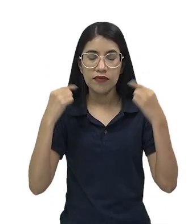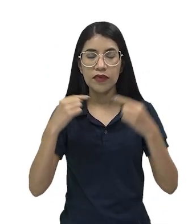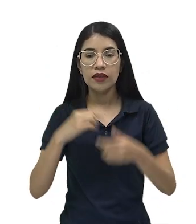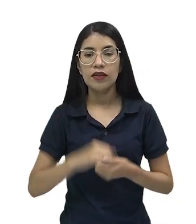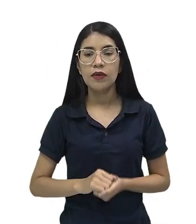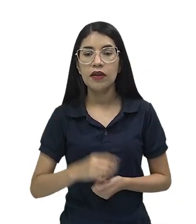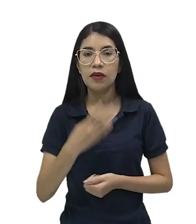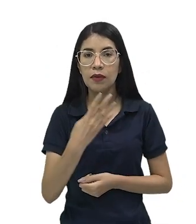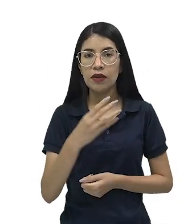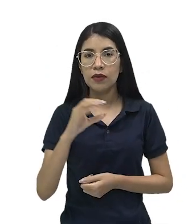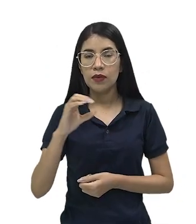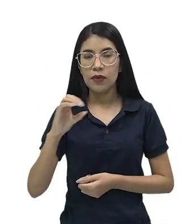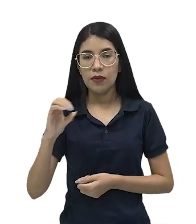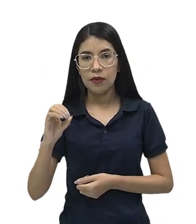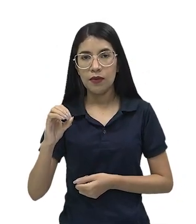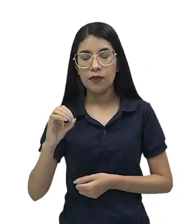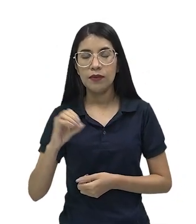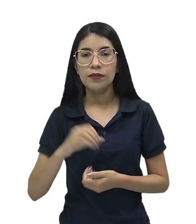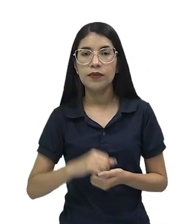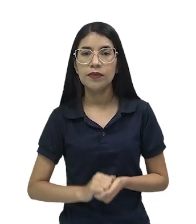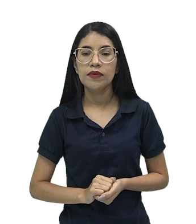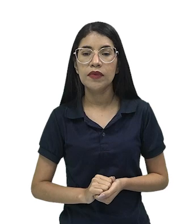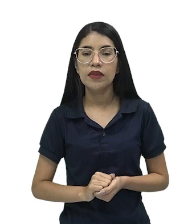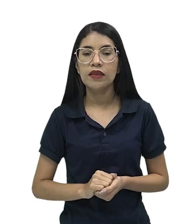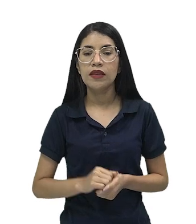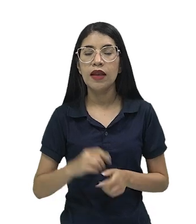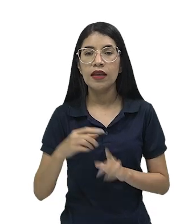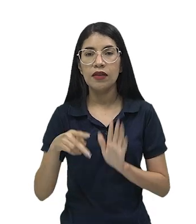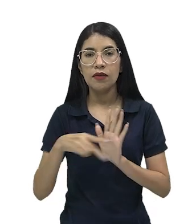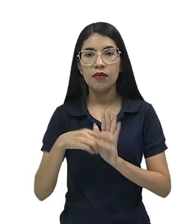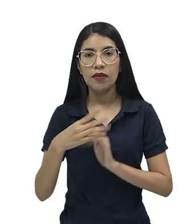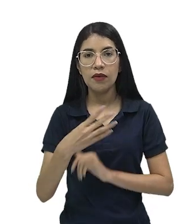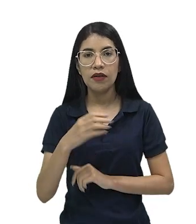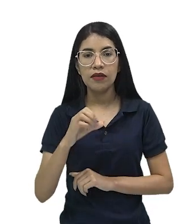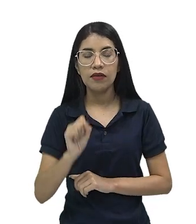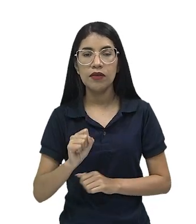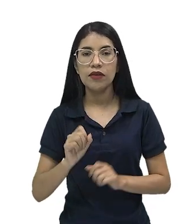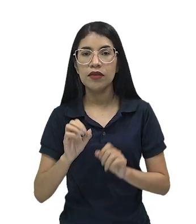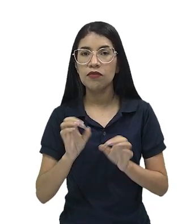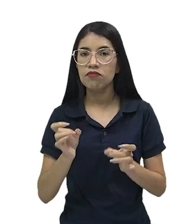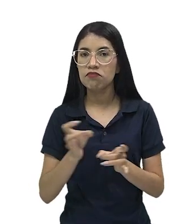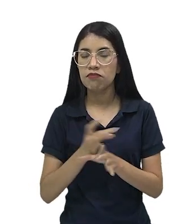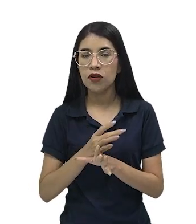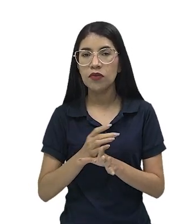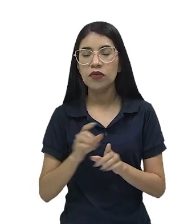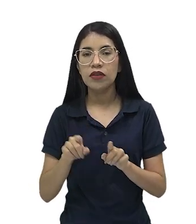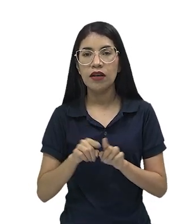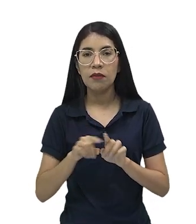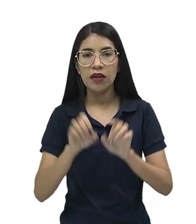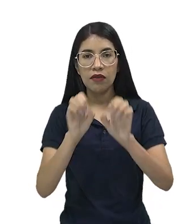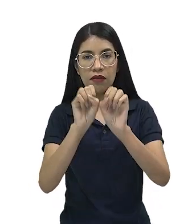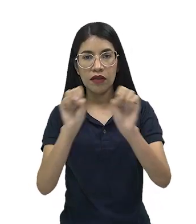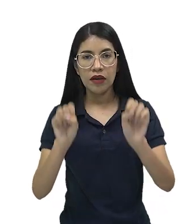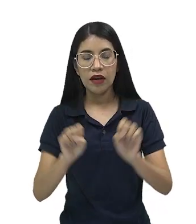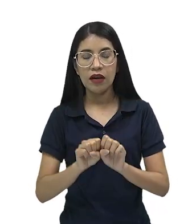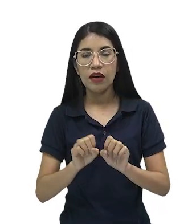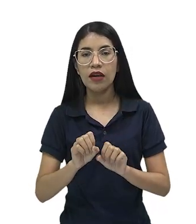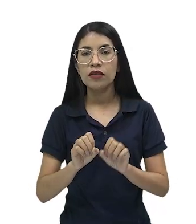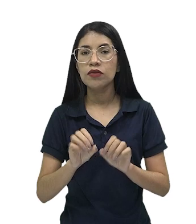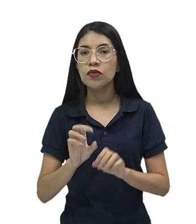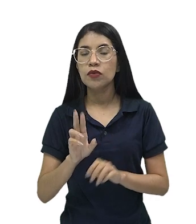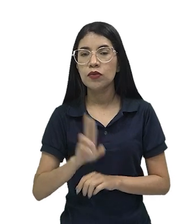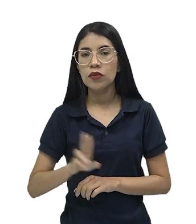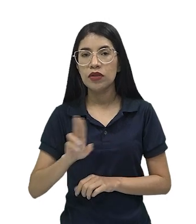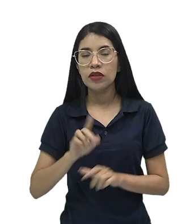4O igual a 48. E está aqui, olha, de uma outra forma, utilizando